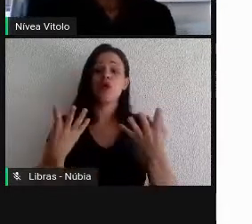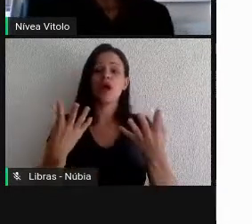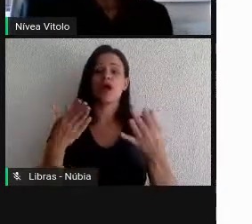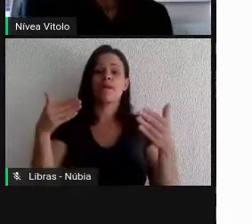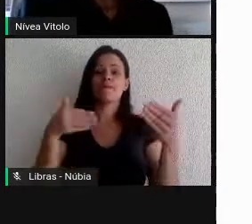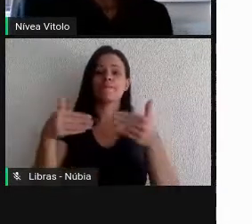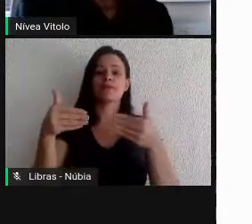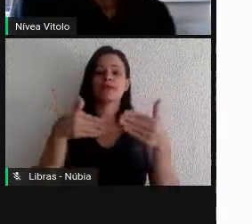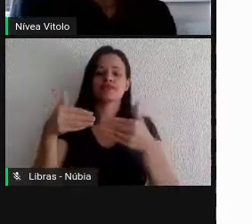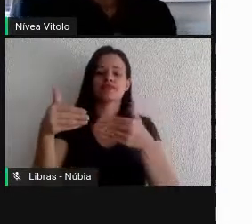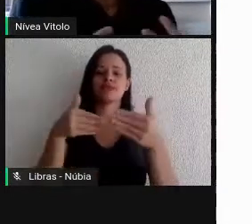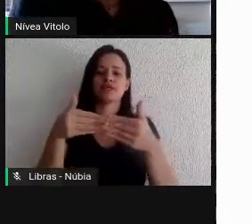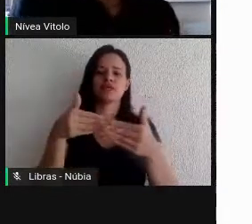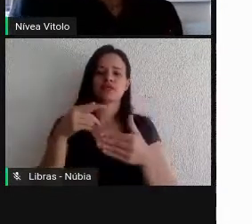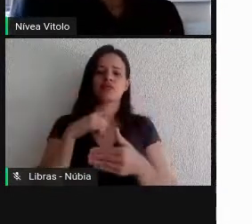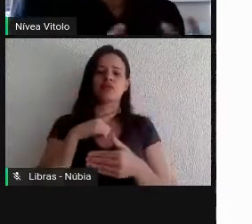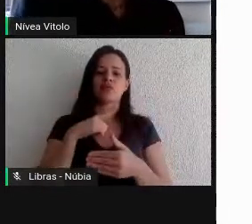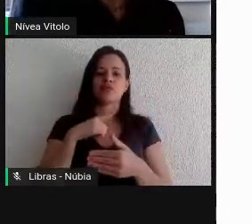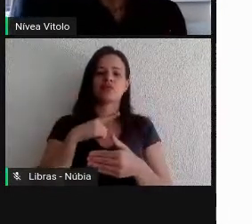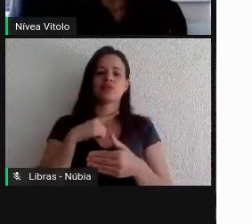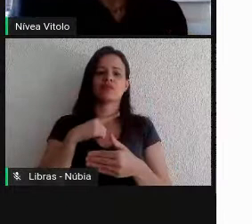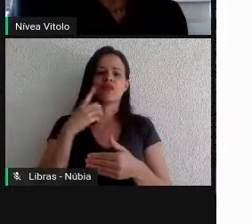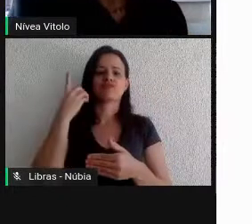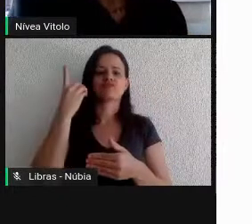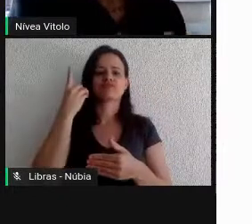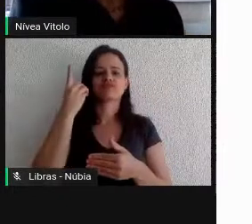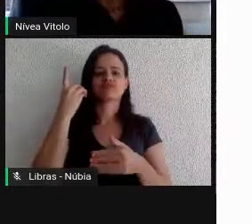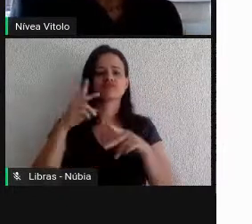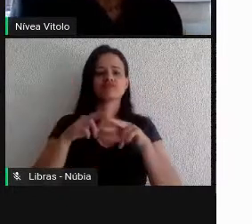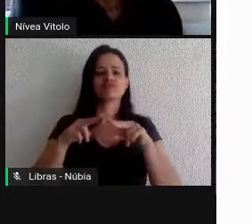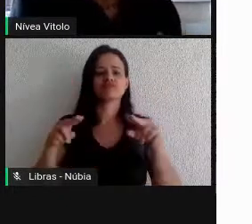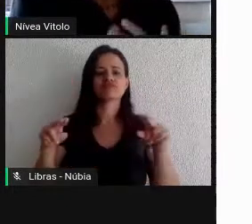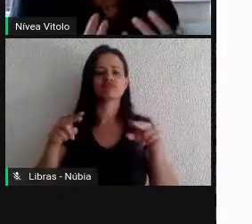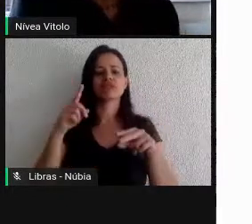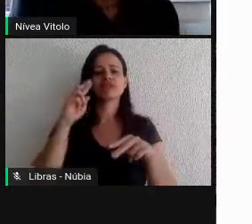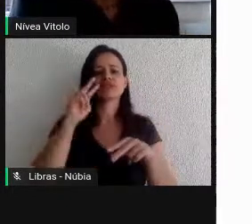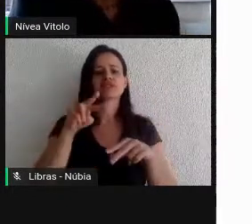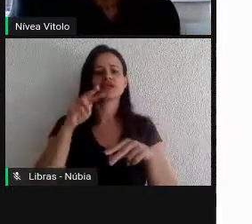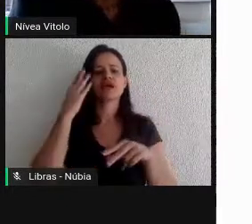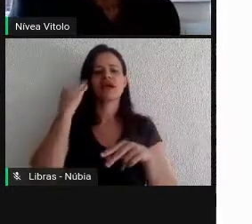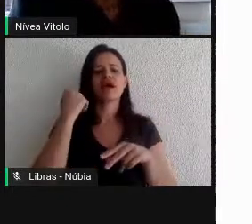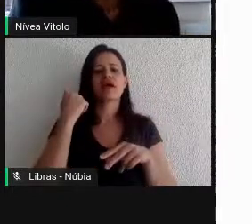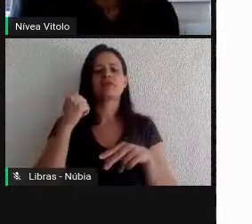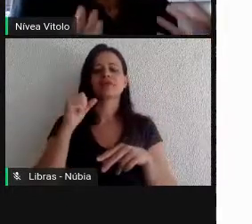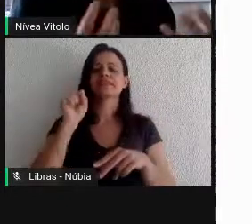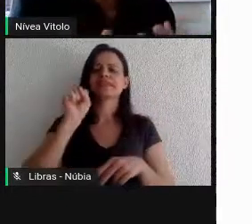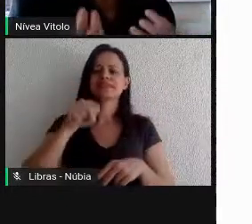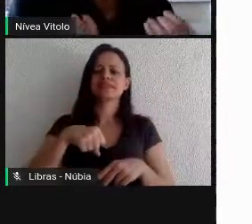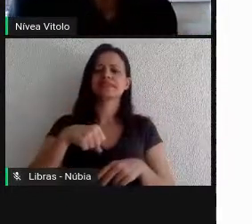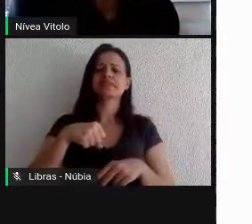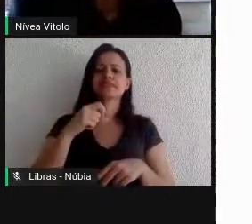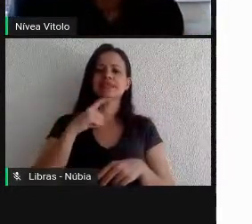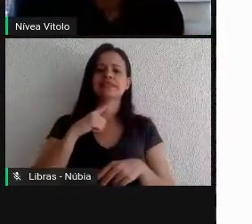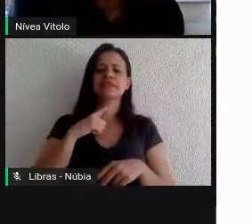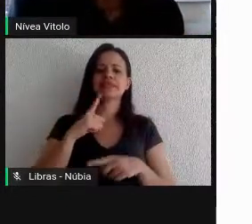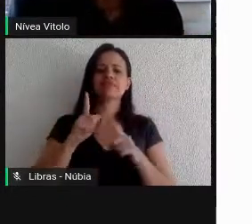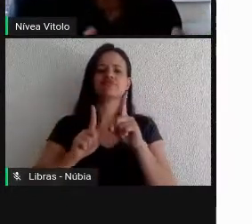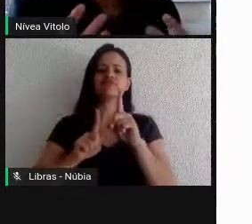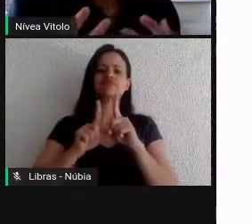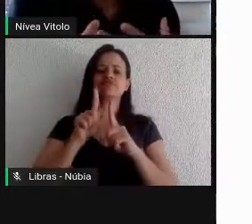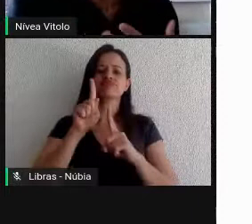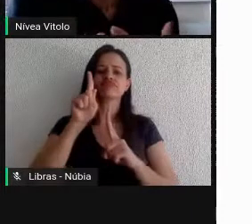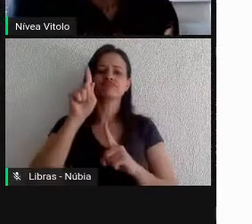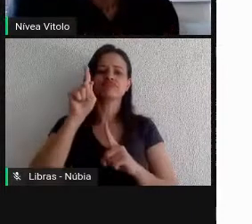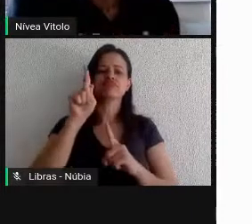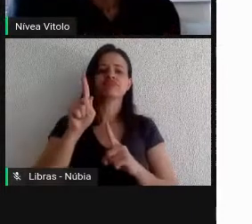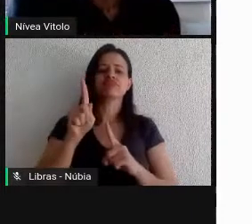participação parlamentar, ou seja, pelas taxas de sucesso e de dominância, a gente verificou, sim, que, pela taxa de dominância